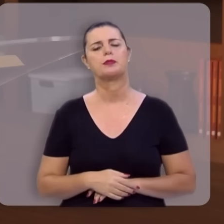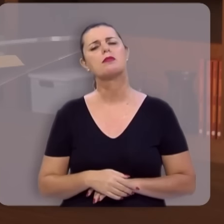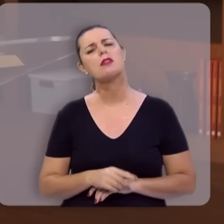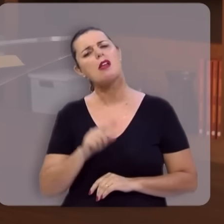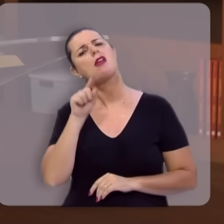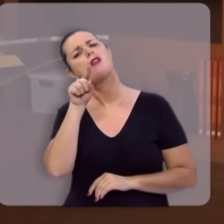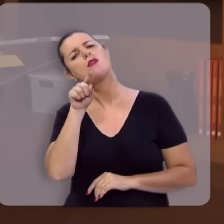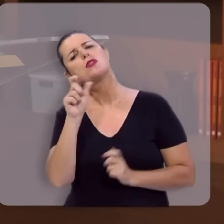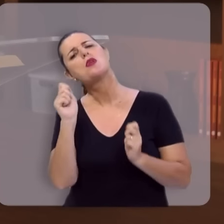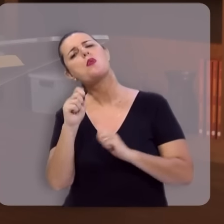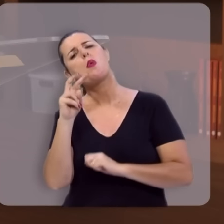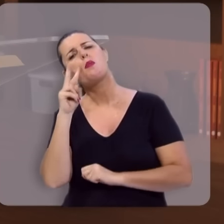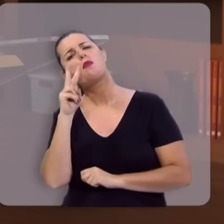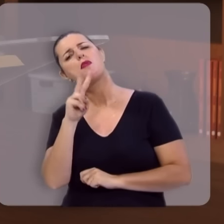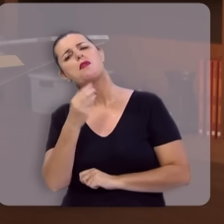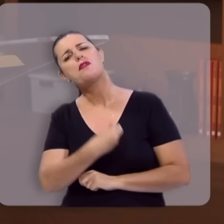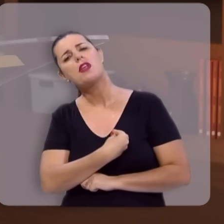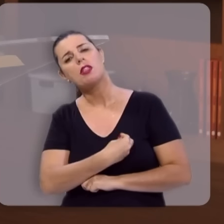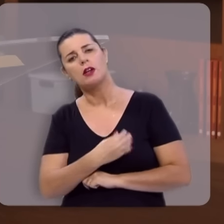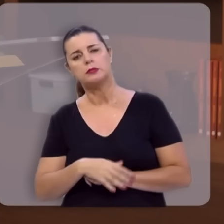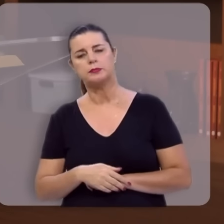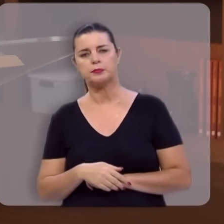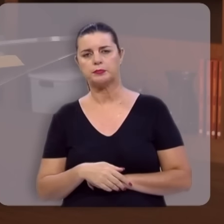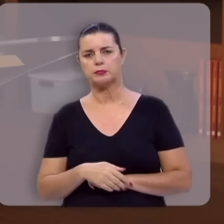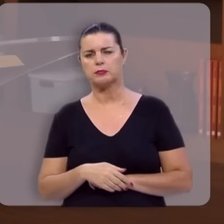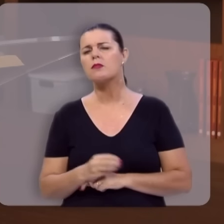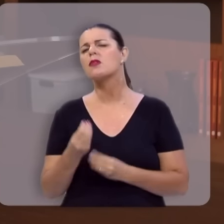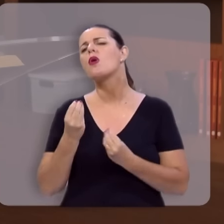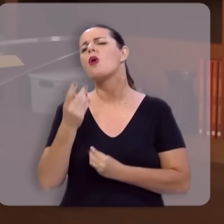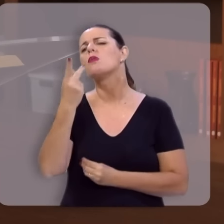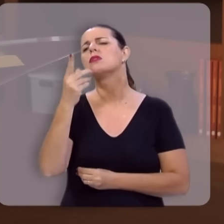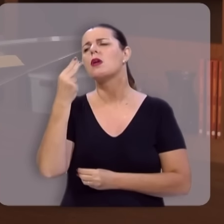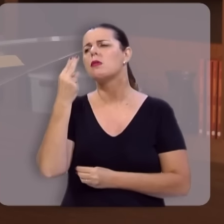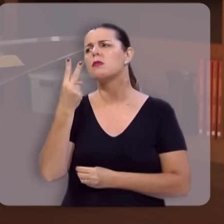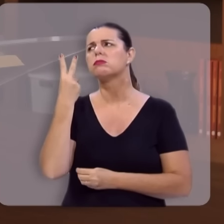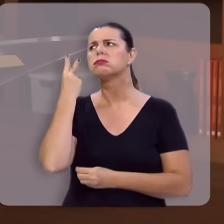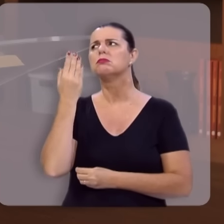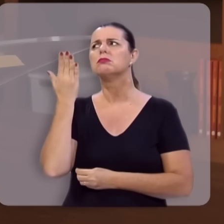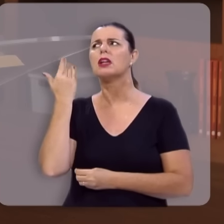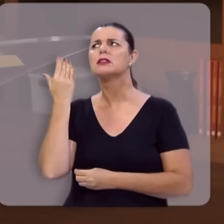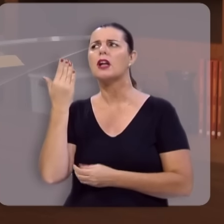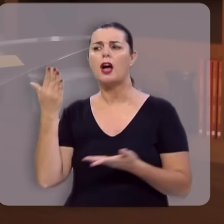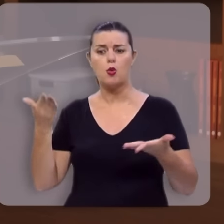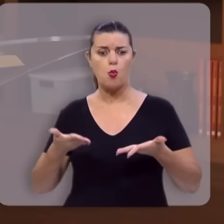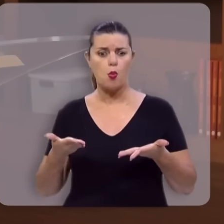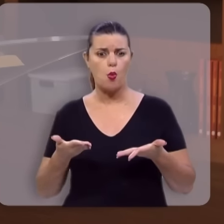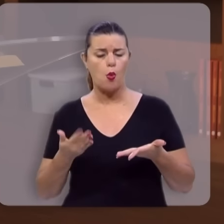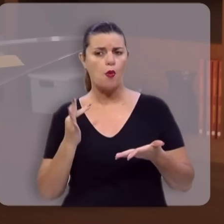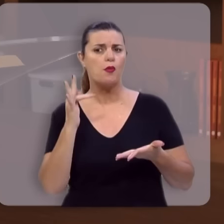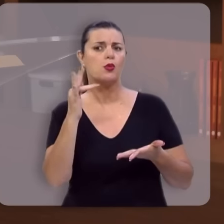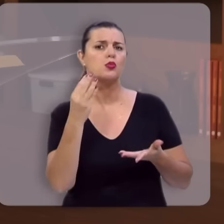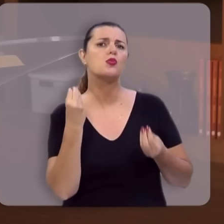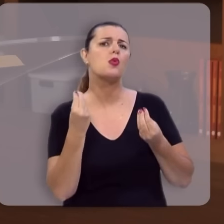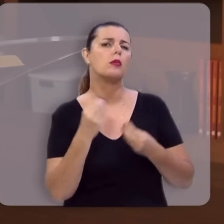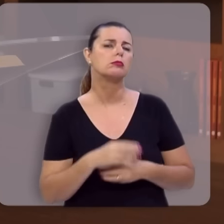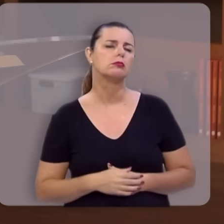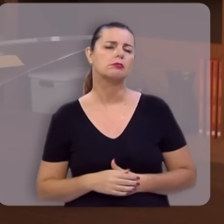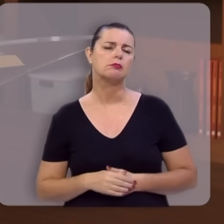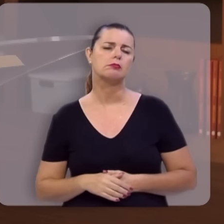E você, como olha para a vida? Como é que você avalia o seu passado? seu presente, seu